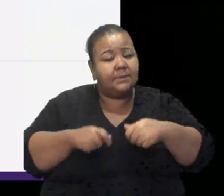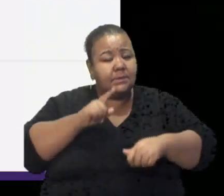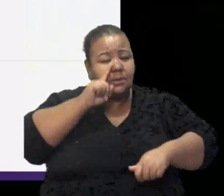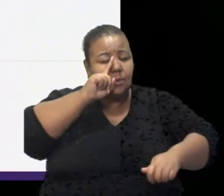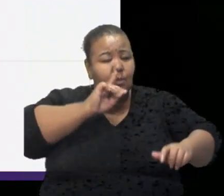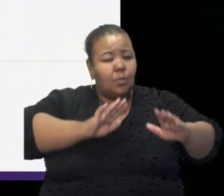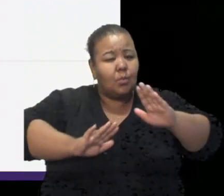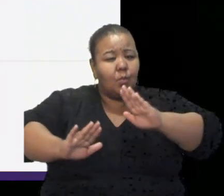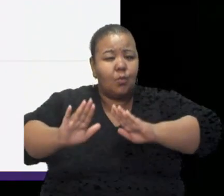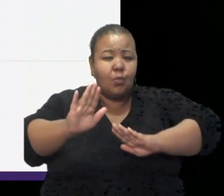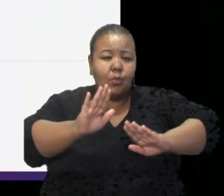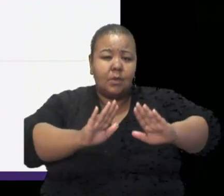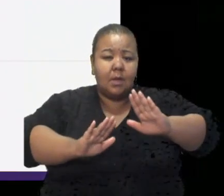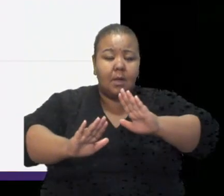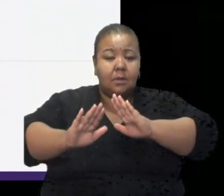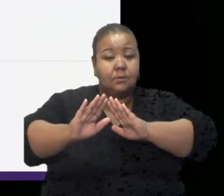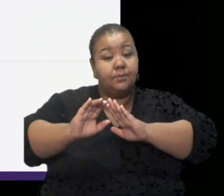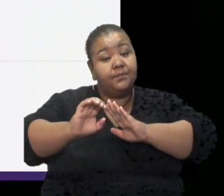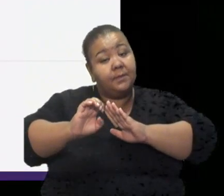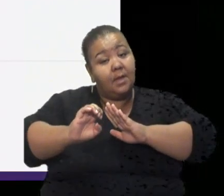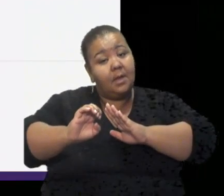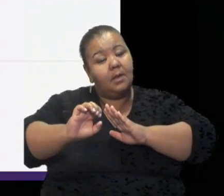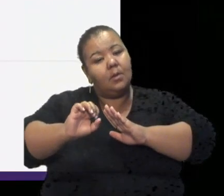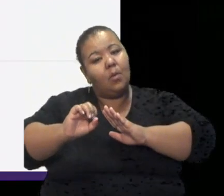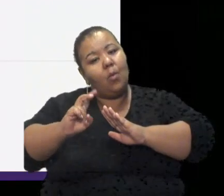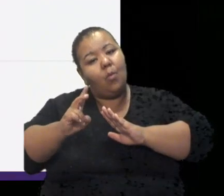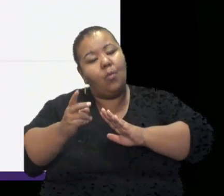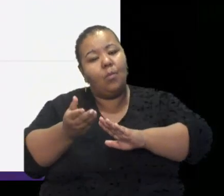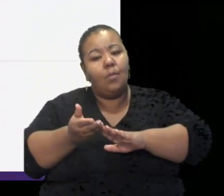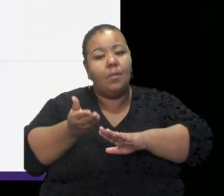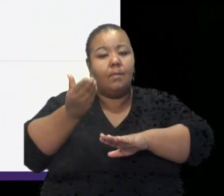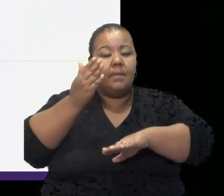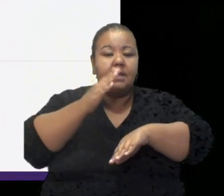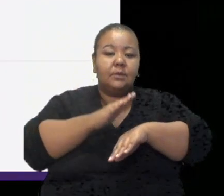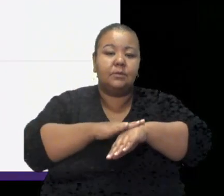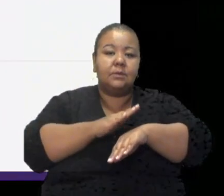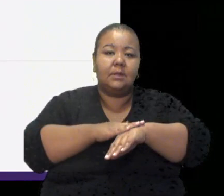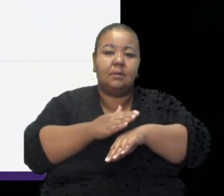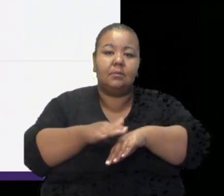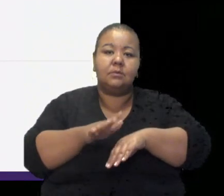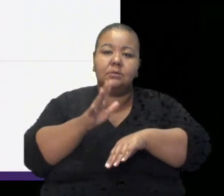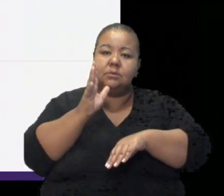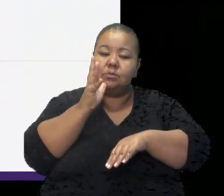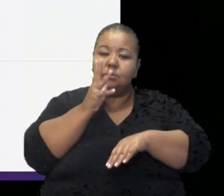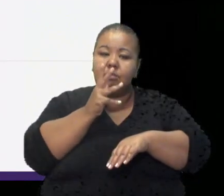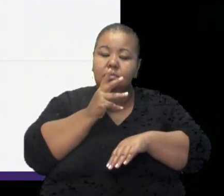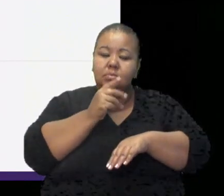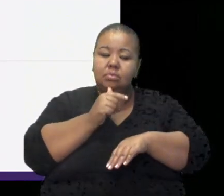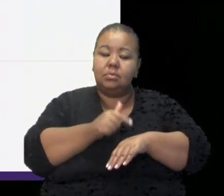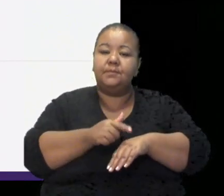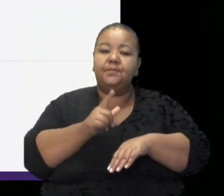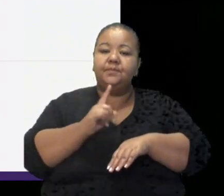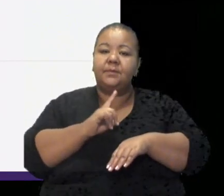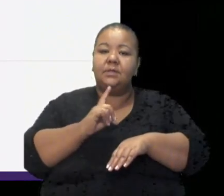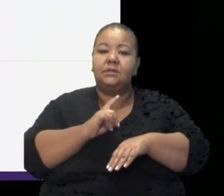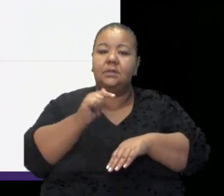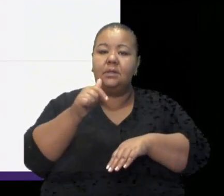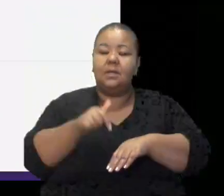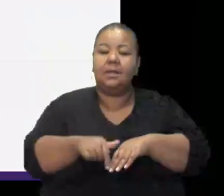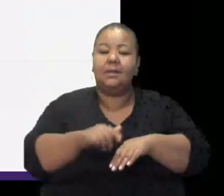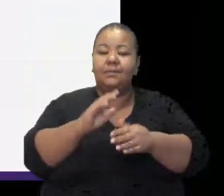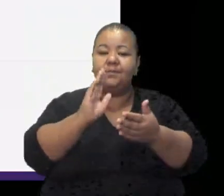cuidado. Ou, né, a um aumento do tempo de atravessamento. A gente tem aqui, né,